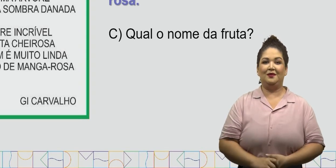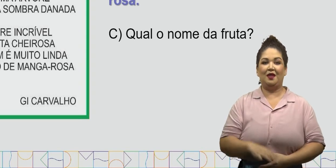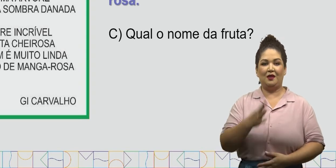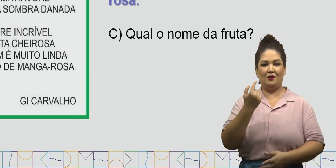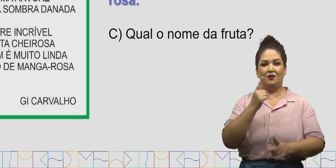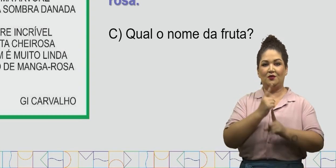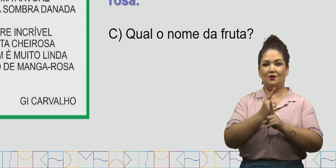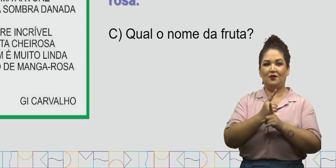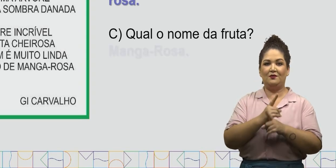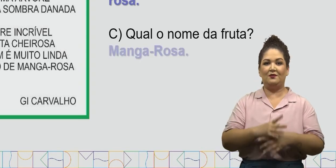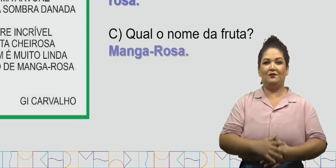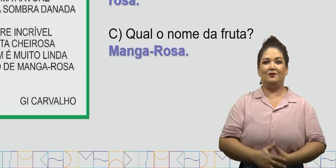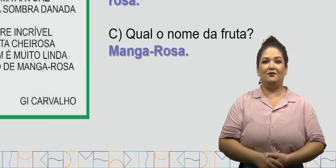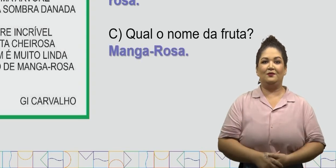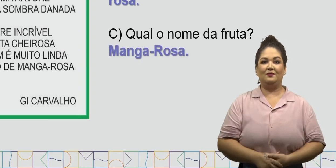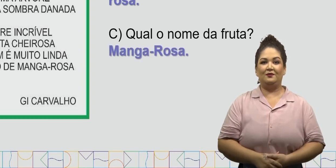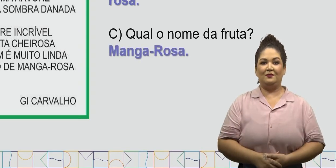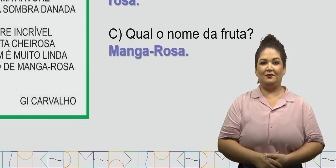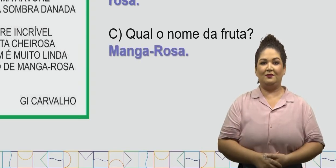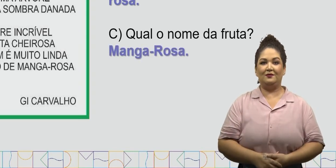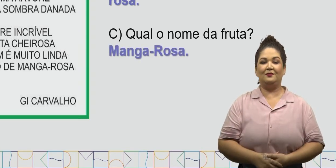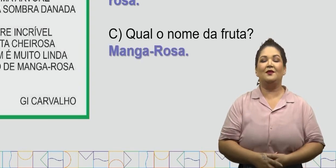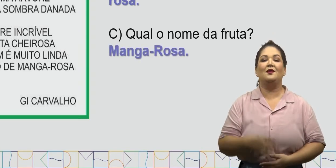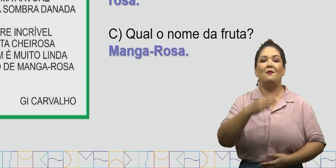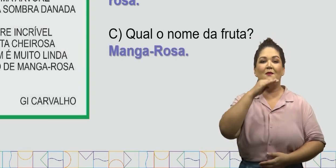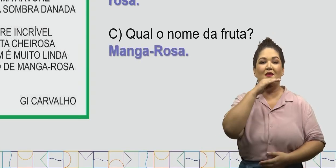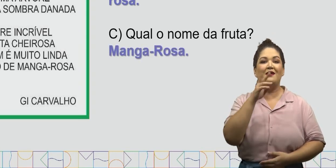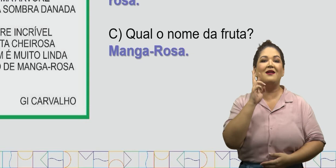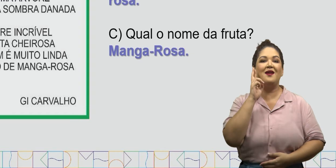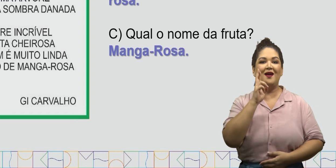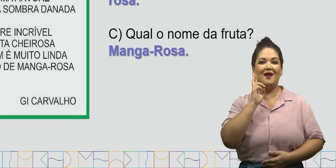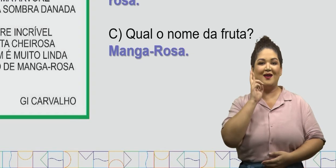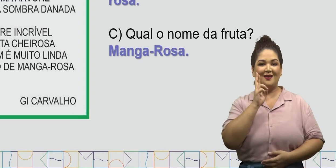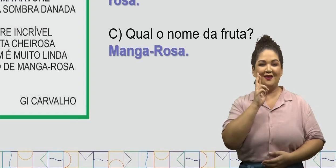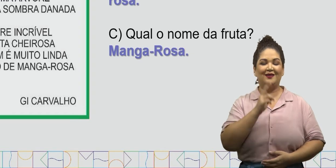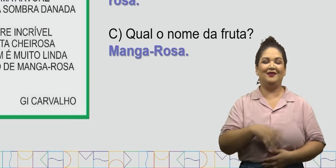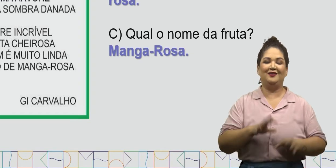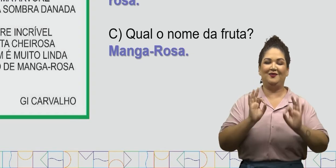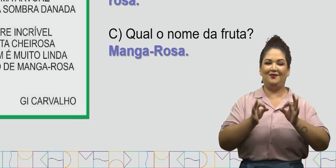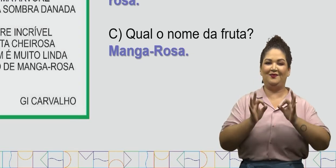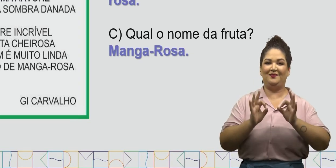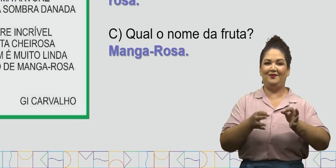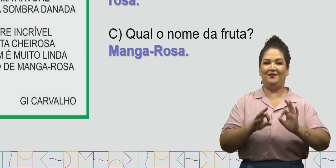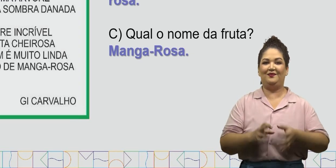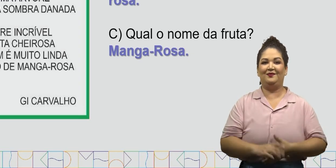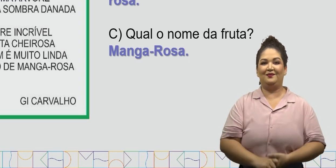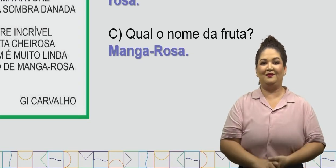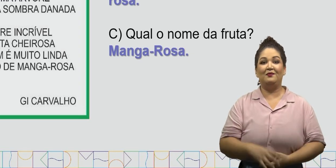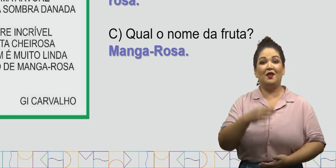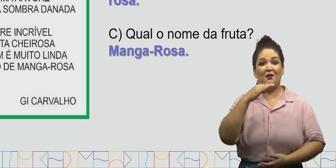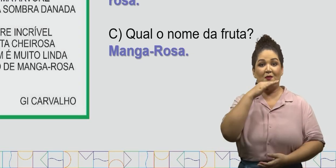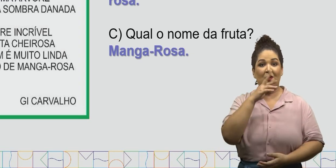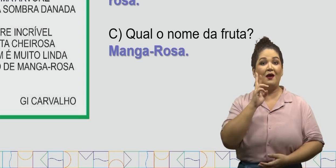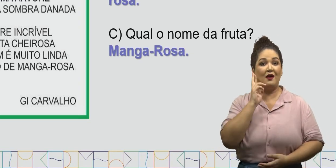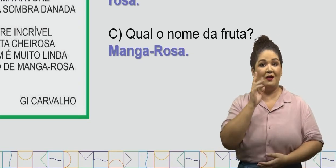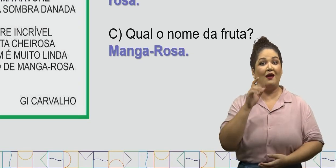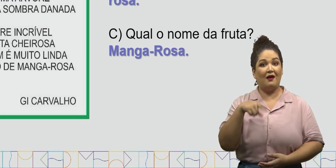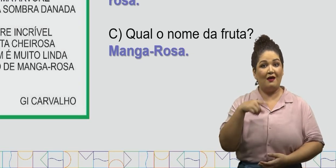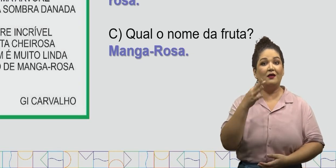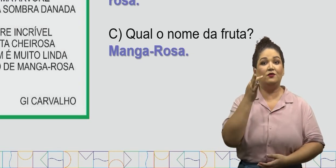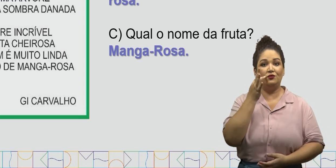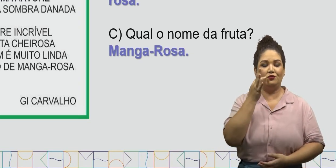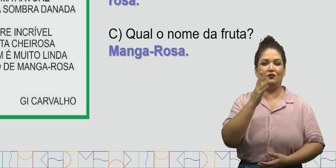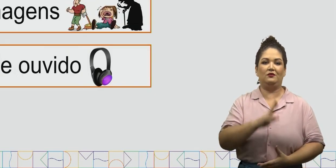Vamos lá identificar? É a manga rosa. Manga rosa é uma frutinha, não